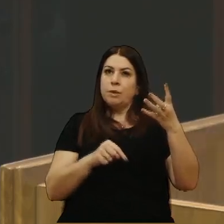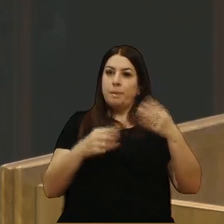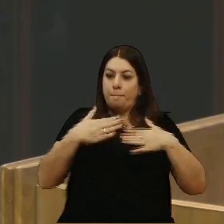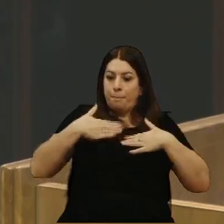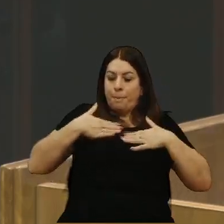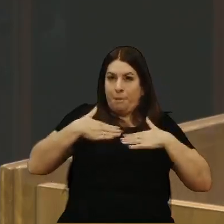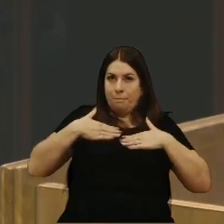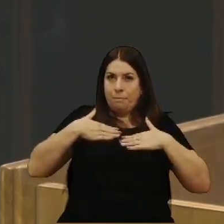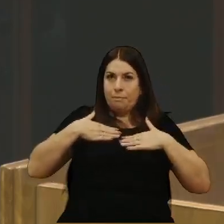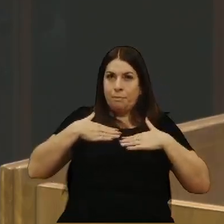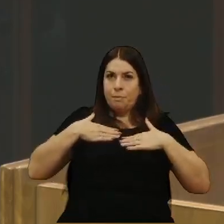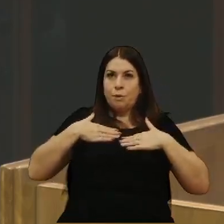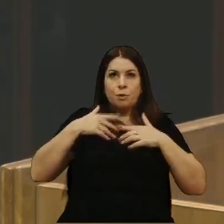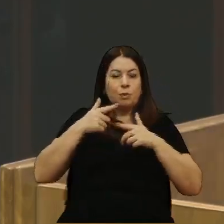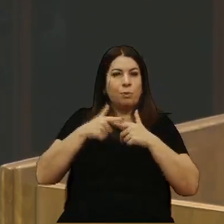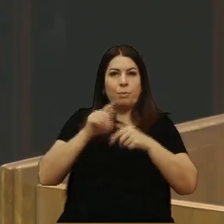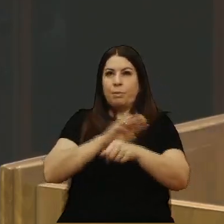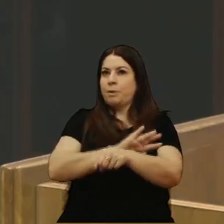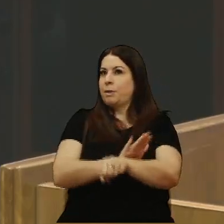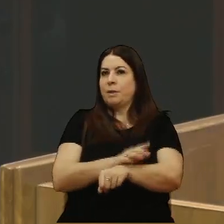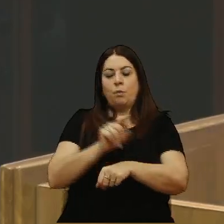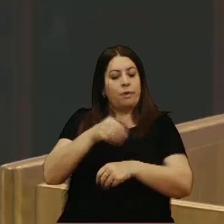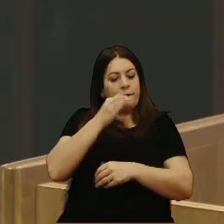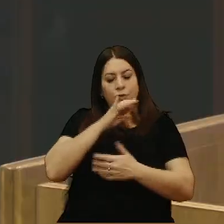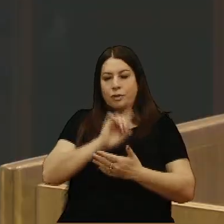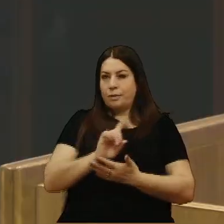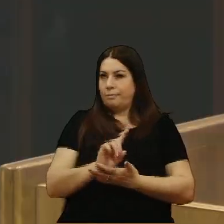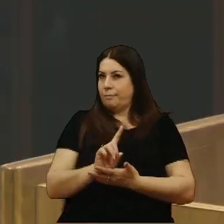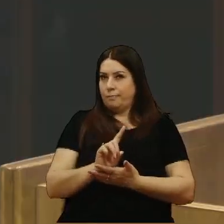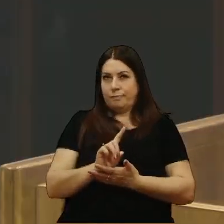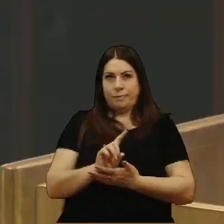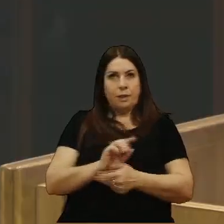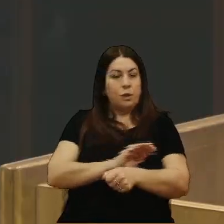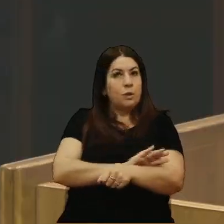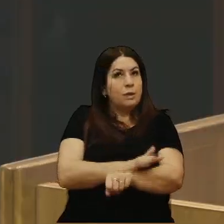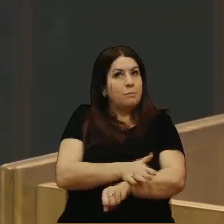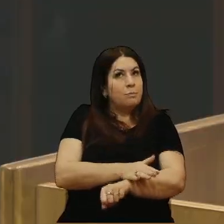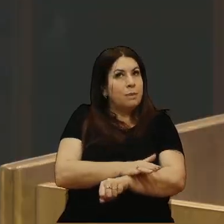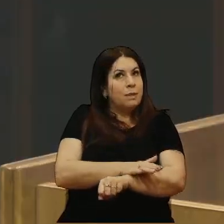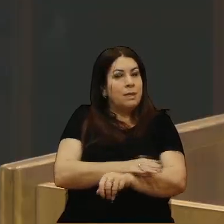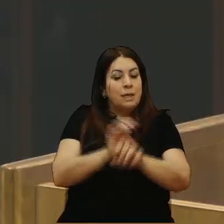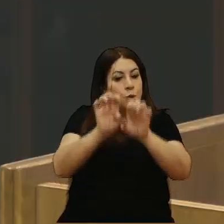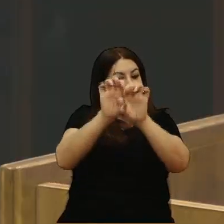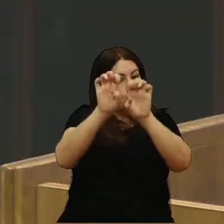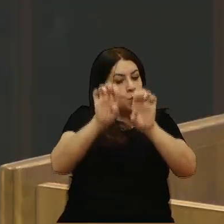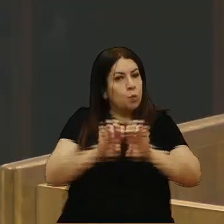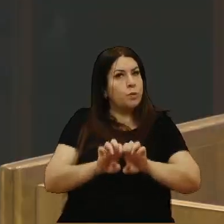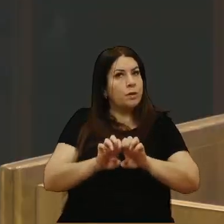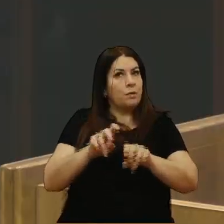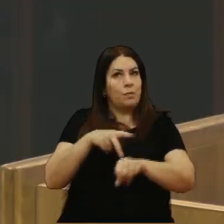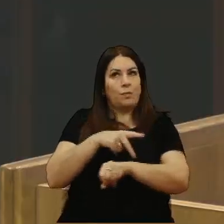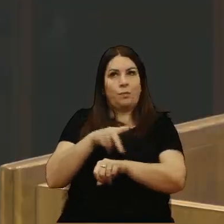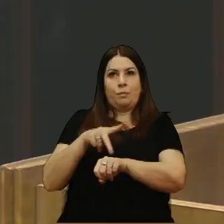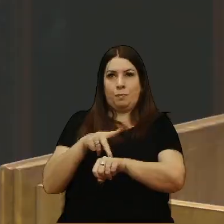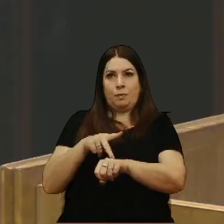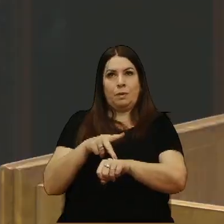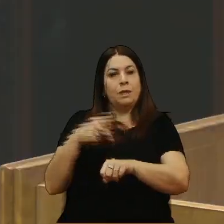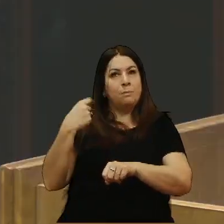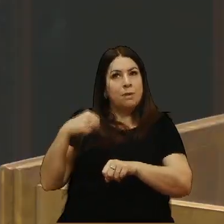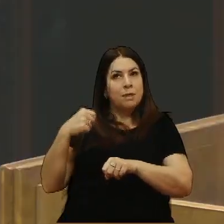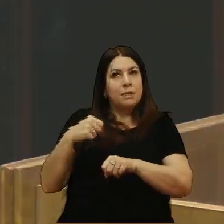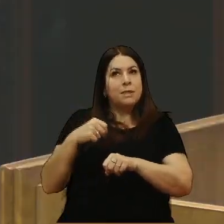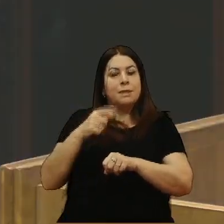mim, o problema do racismo não é um problema de Caxias. O racismo é um problema estrutural do nosso país, que precisa